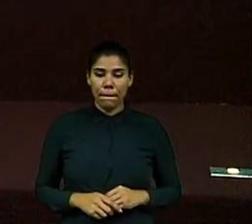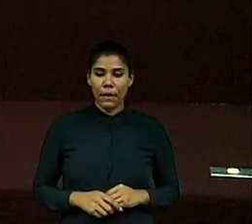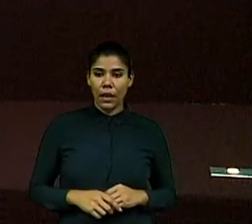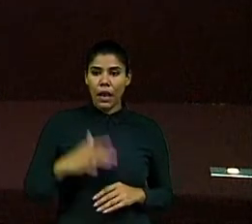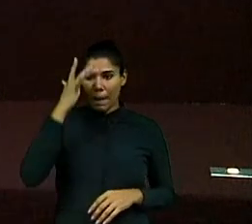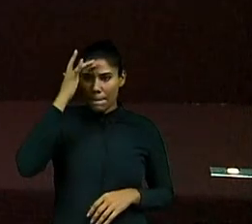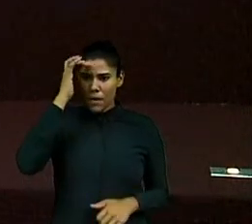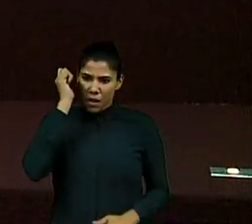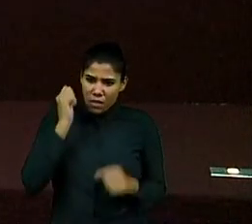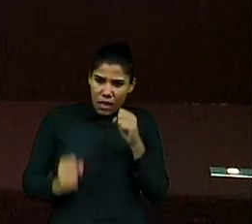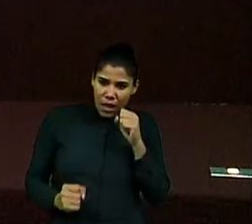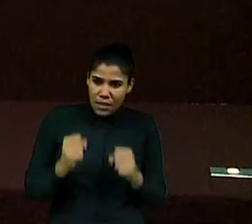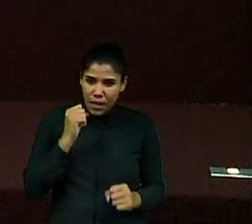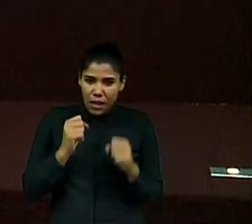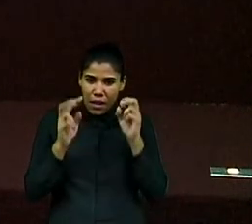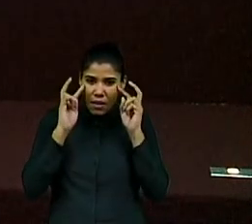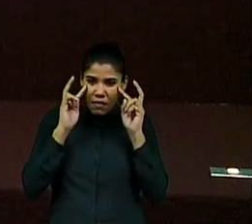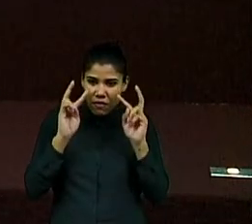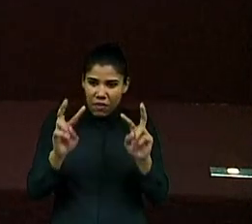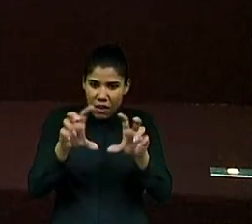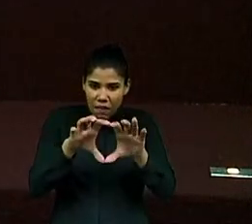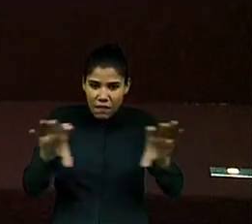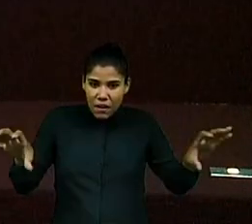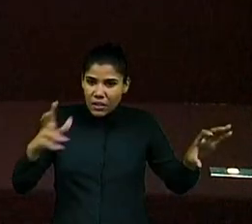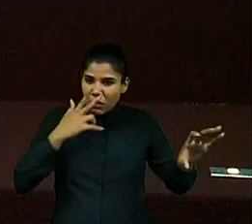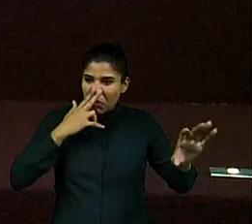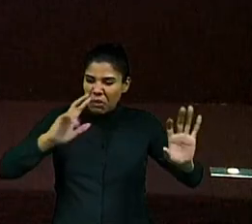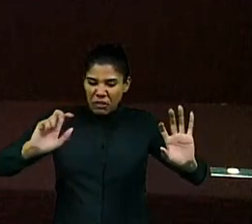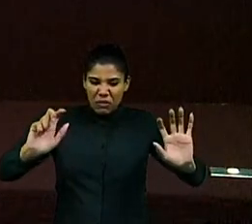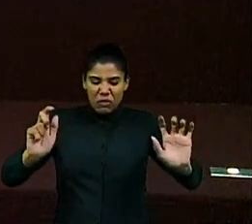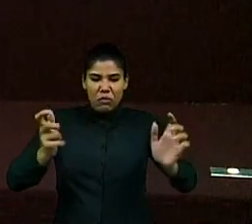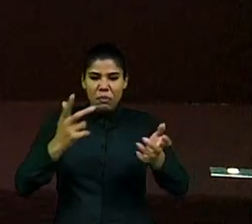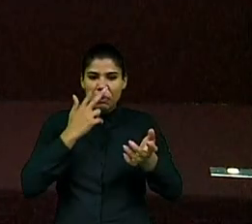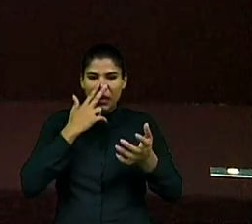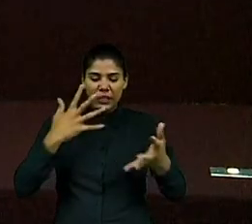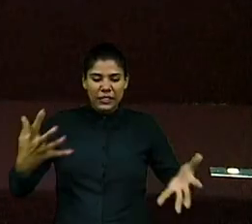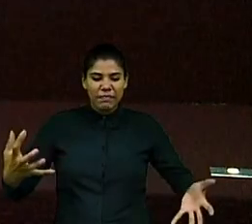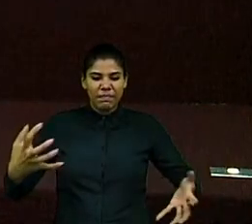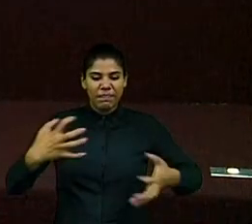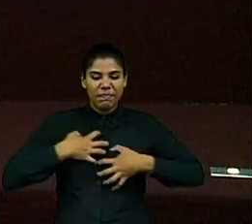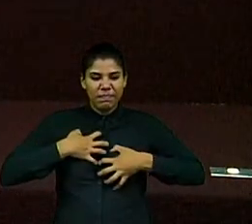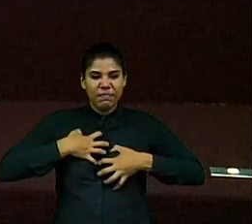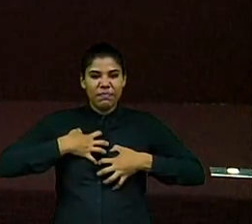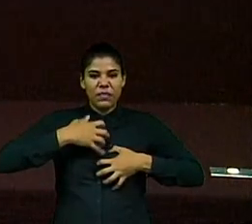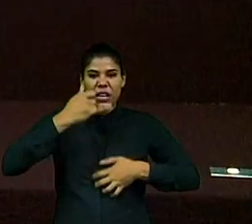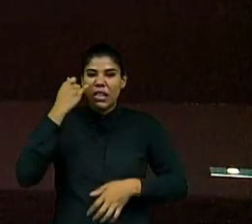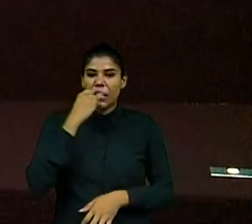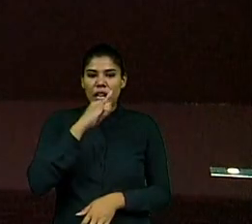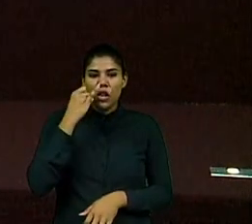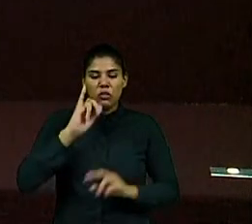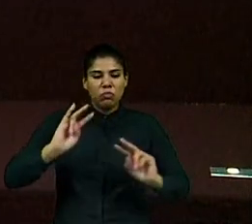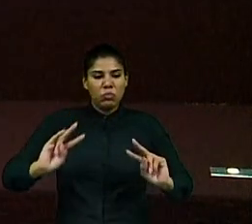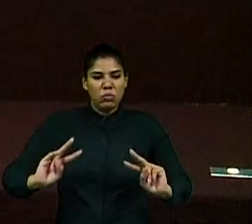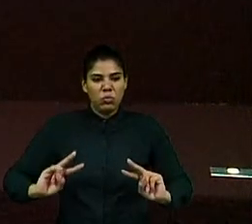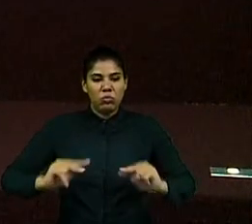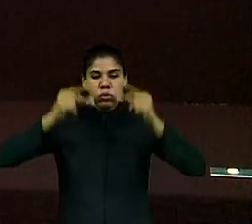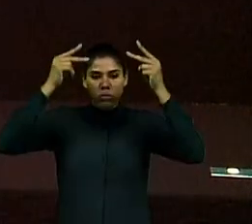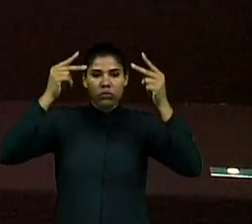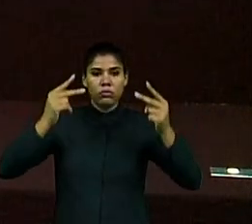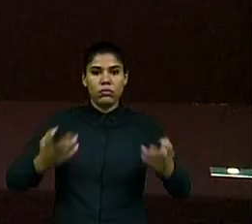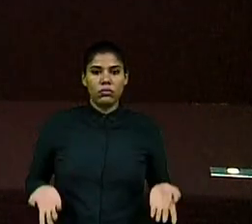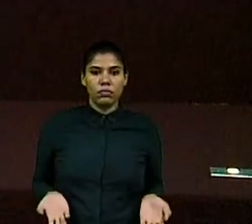atleta vê aquela faixa ele tira de si uma energia um gás que os fisiologistas